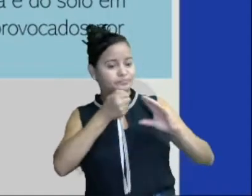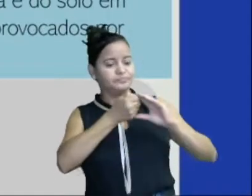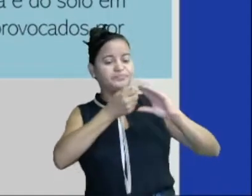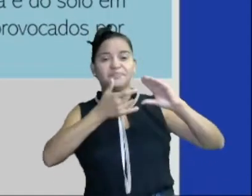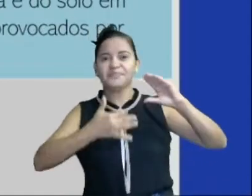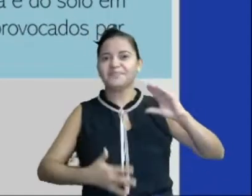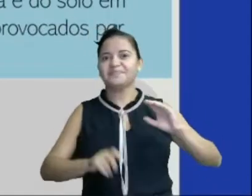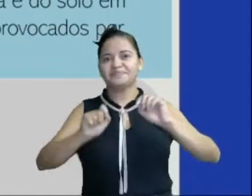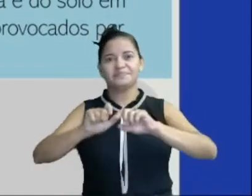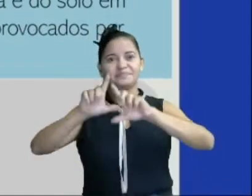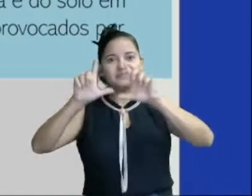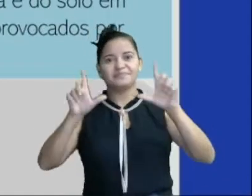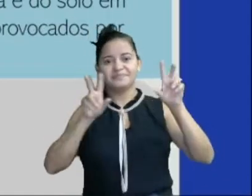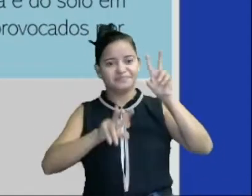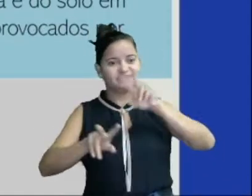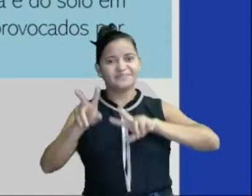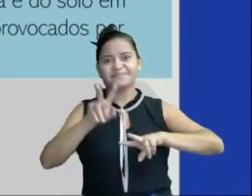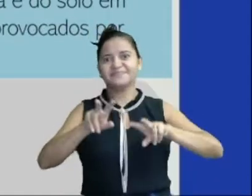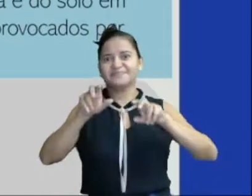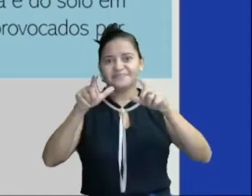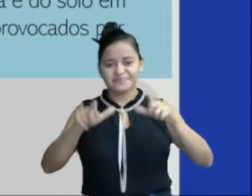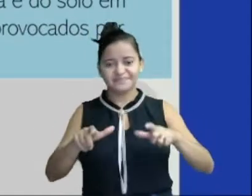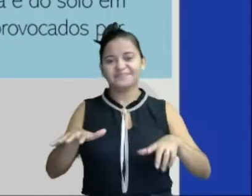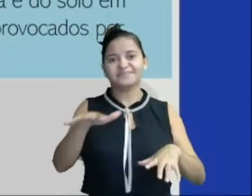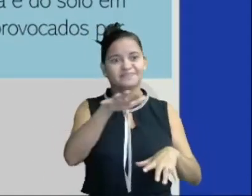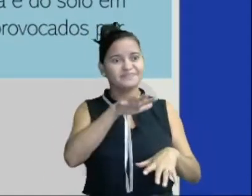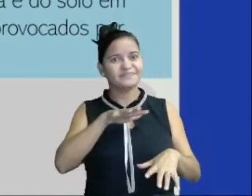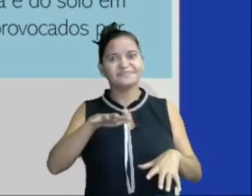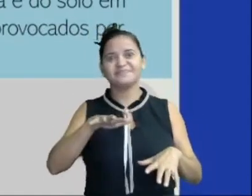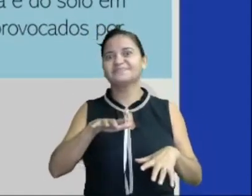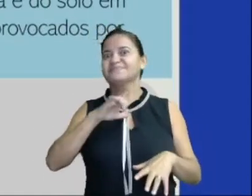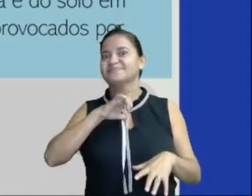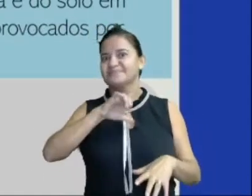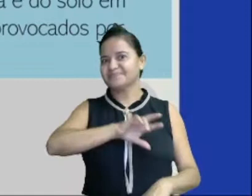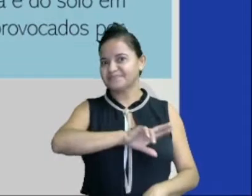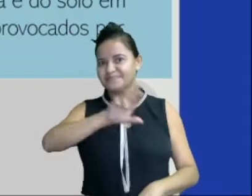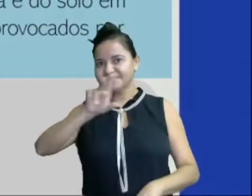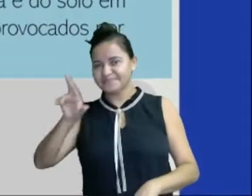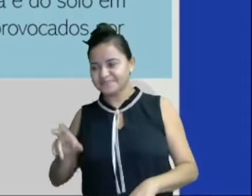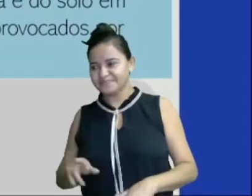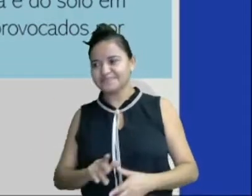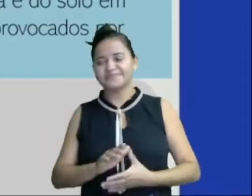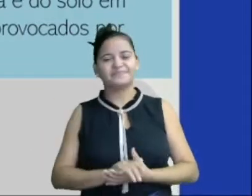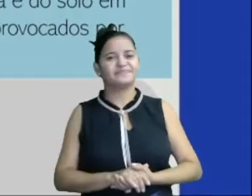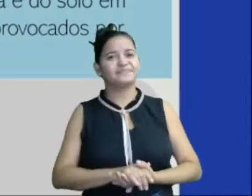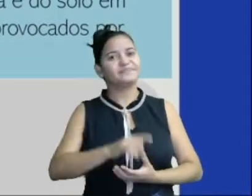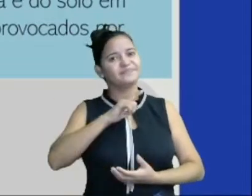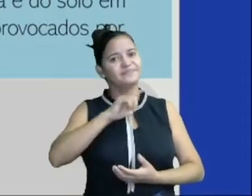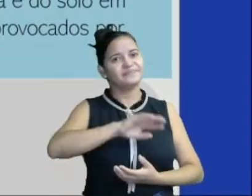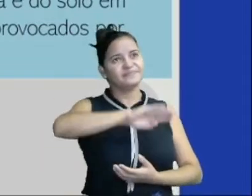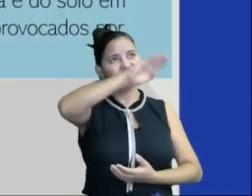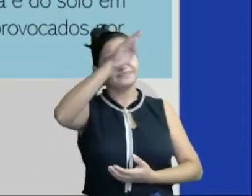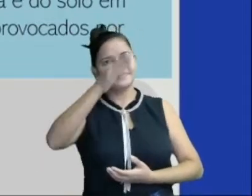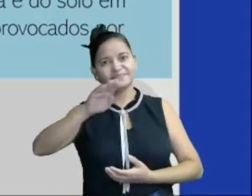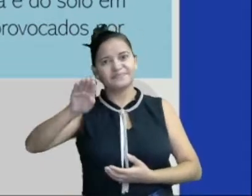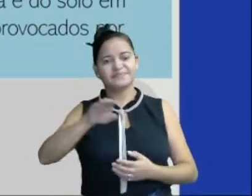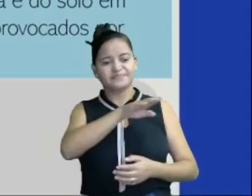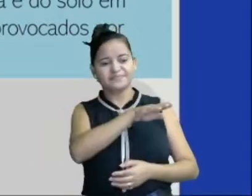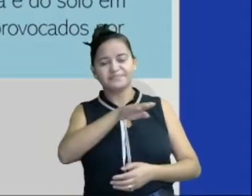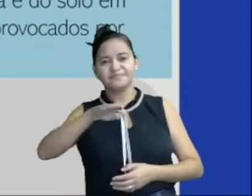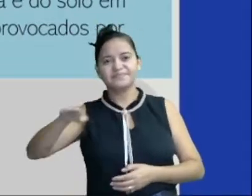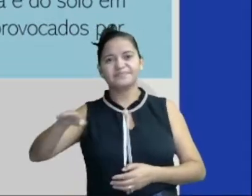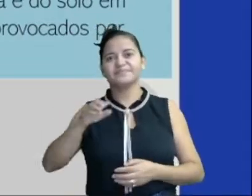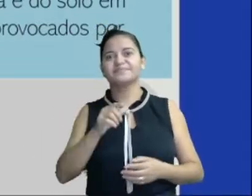das paisagens naturais e das paisagens antrópicas, tá certo? Como o relevo, a cobertura